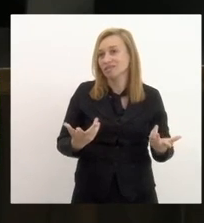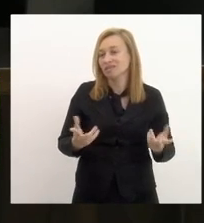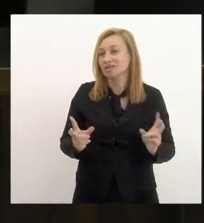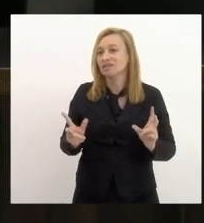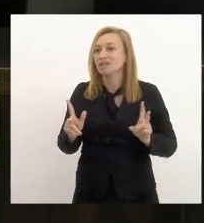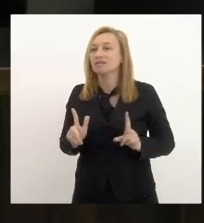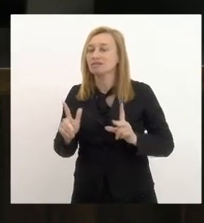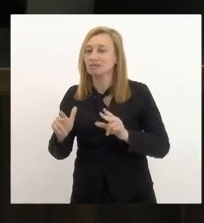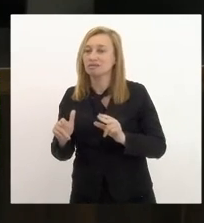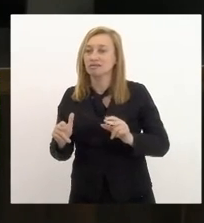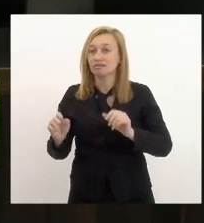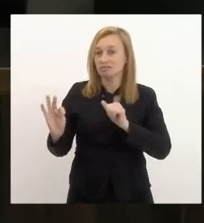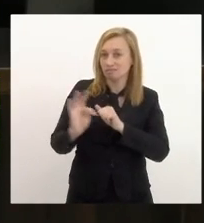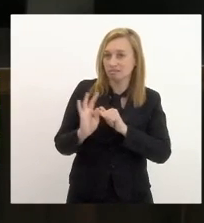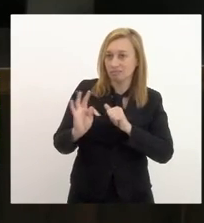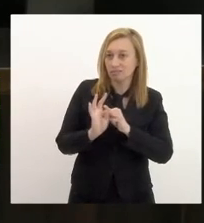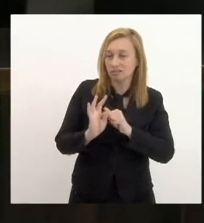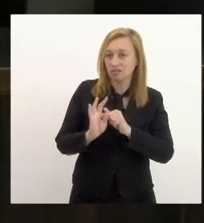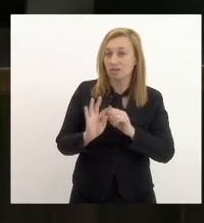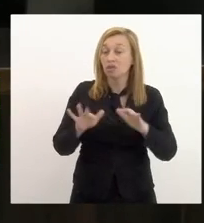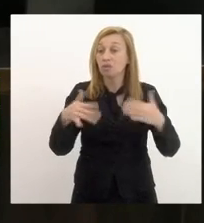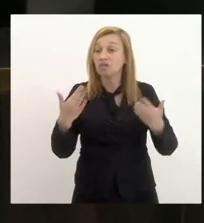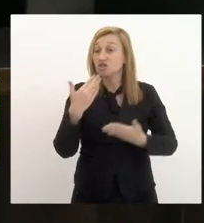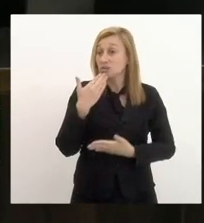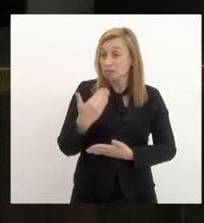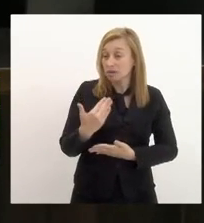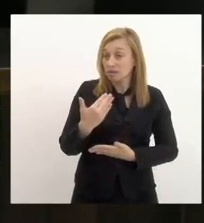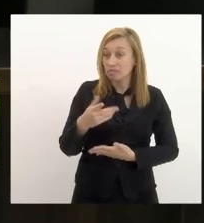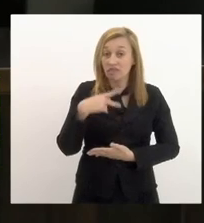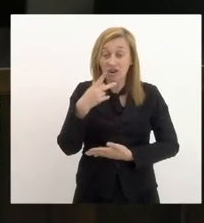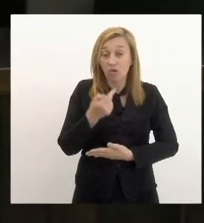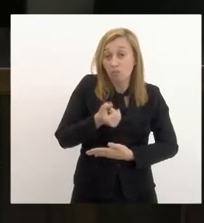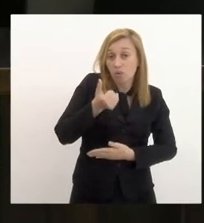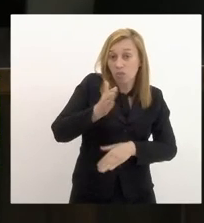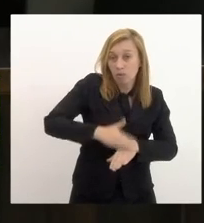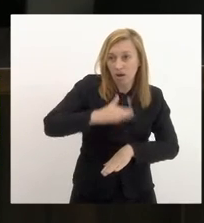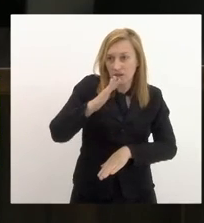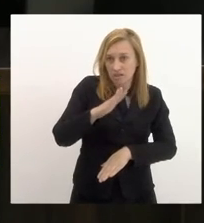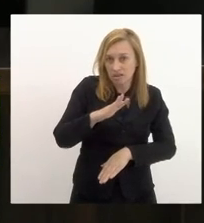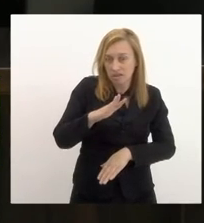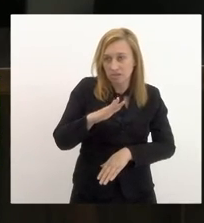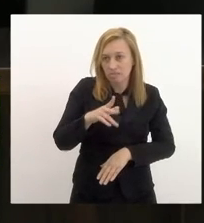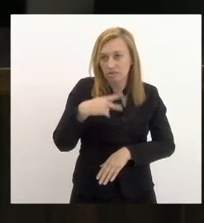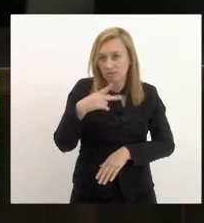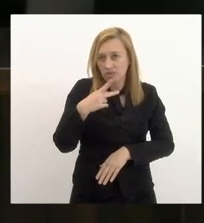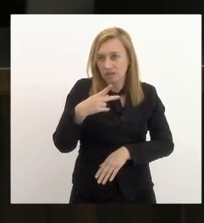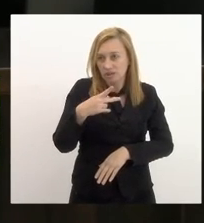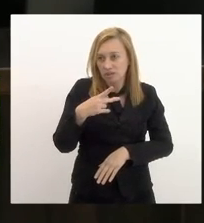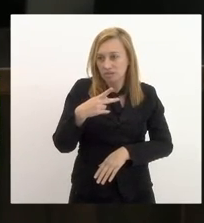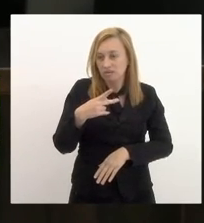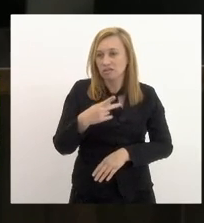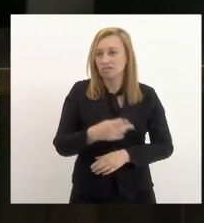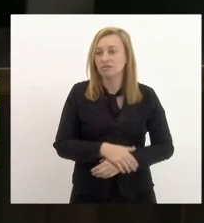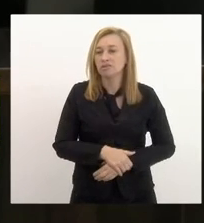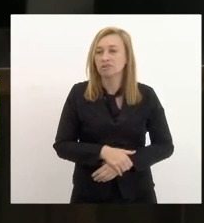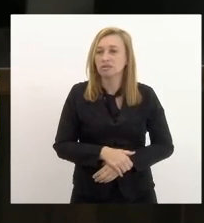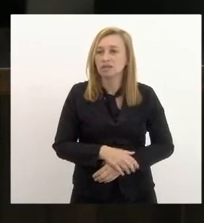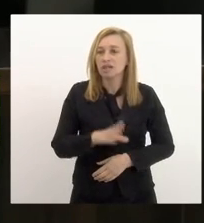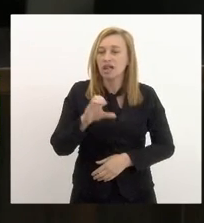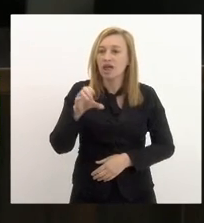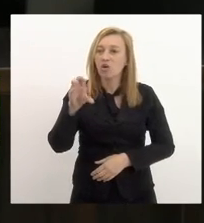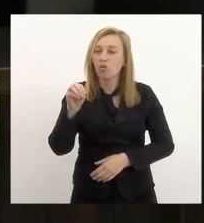questão técnica quando a gente pede para falar um pouco sobre as emenda é para a gente ter também um pouco